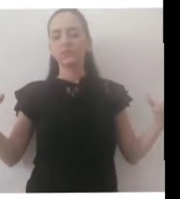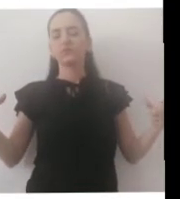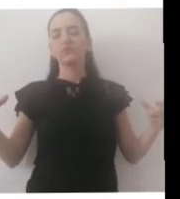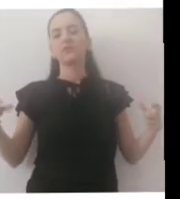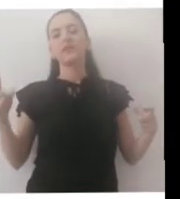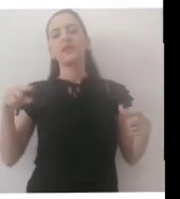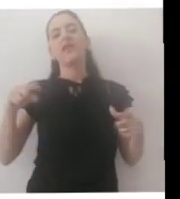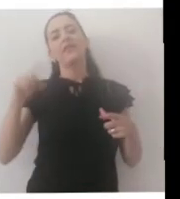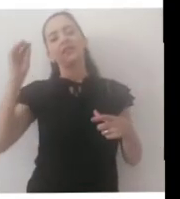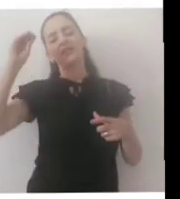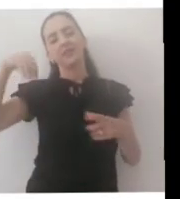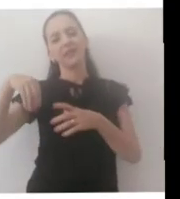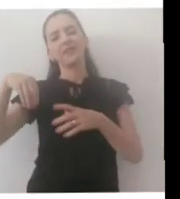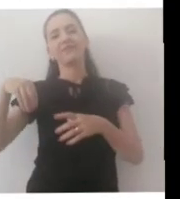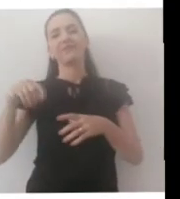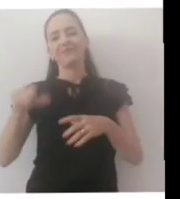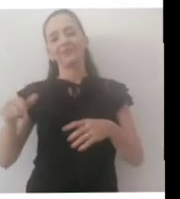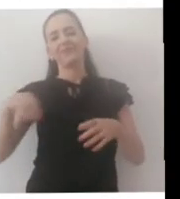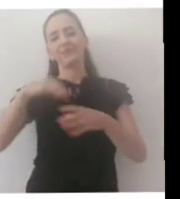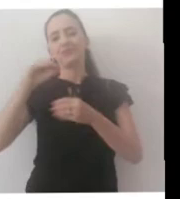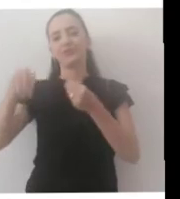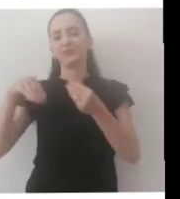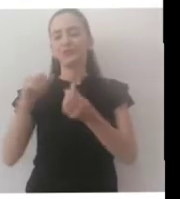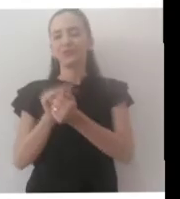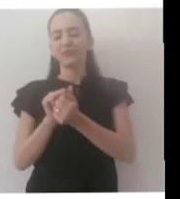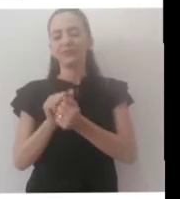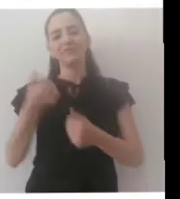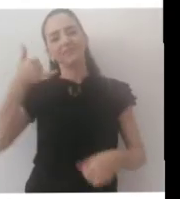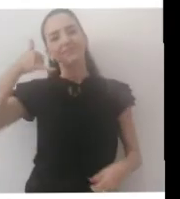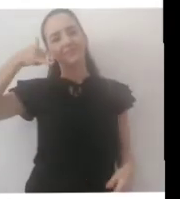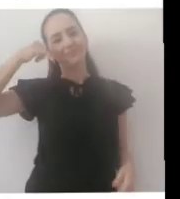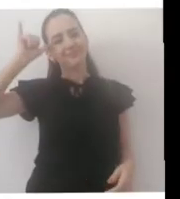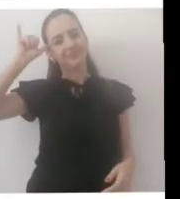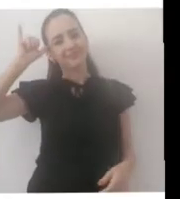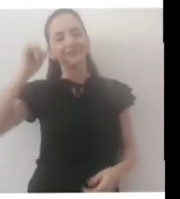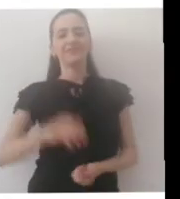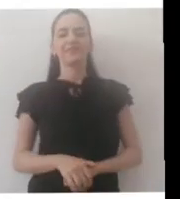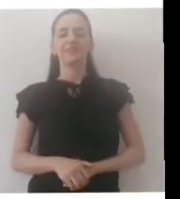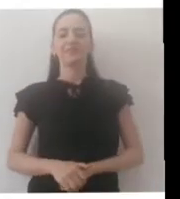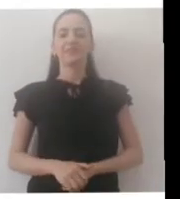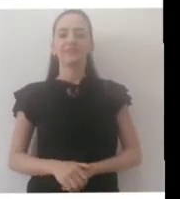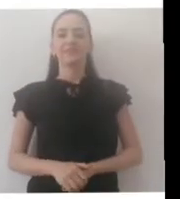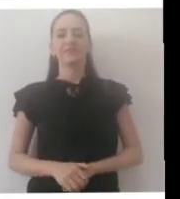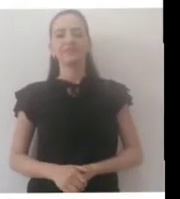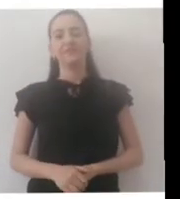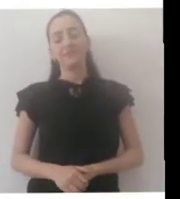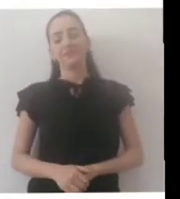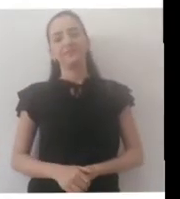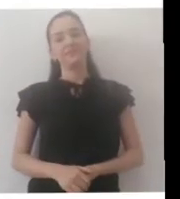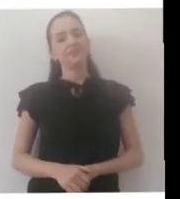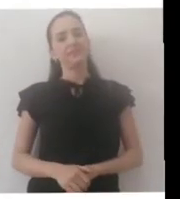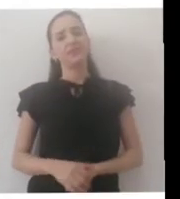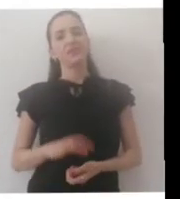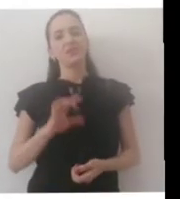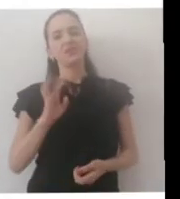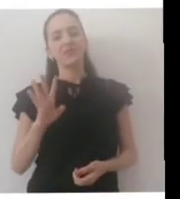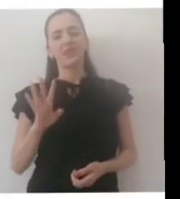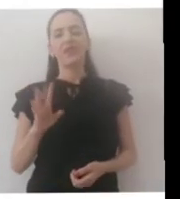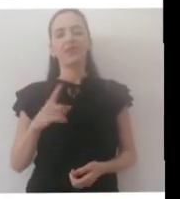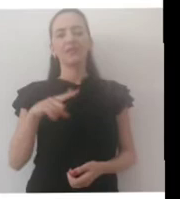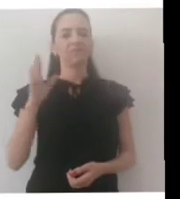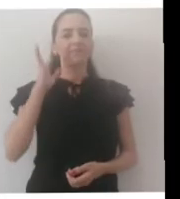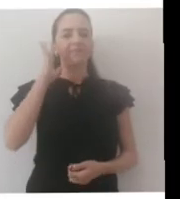esse aprimoramento. No capítulo 2, sobre os objetivos para ensinar número, ela fala o seguinte aqui pra